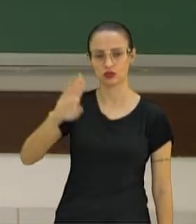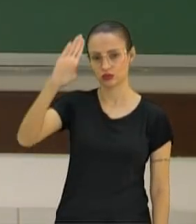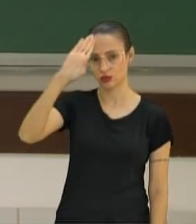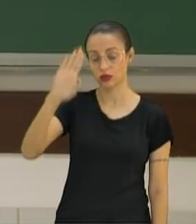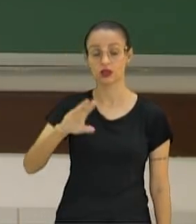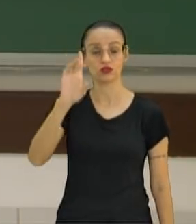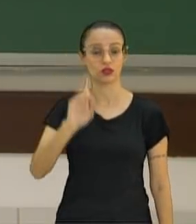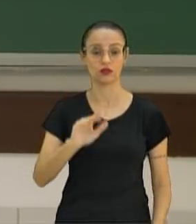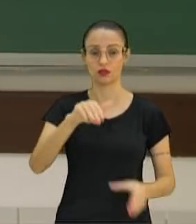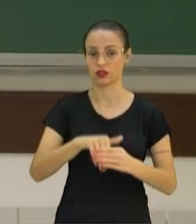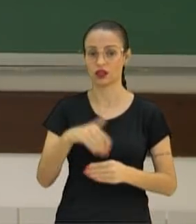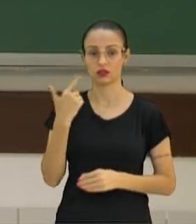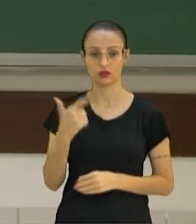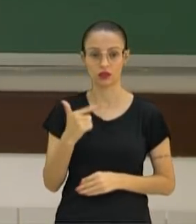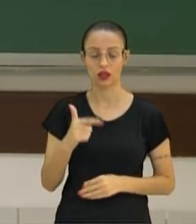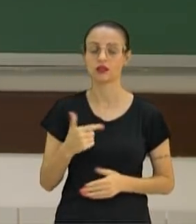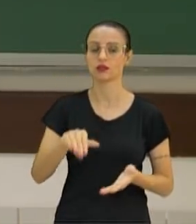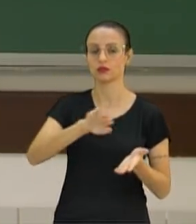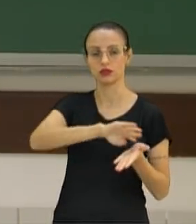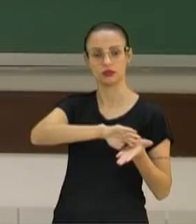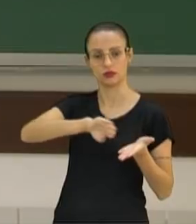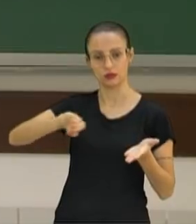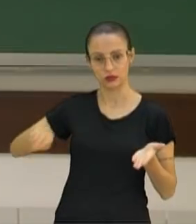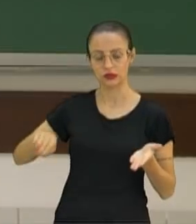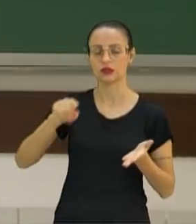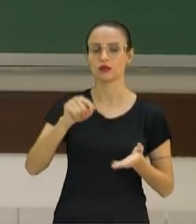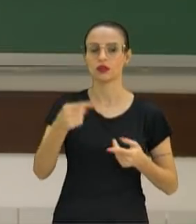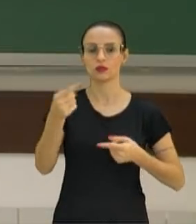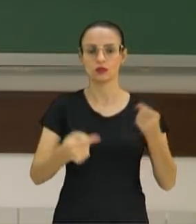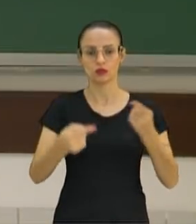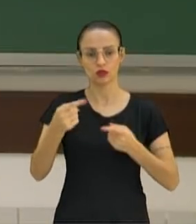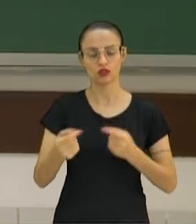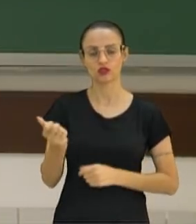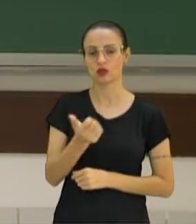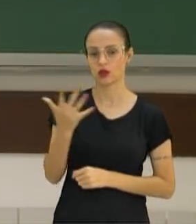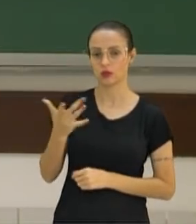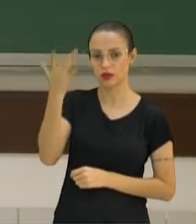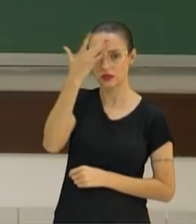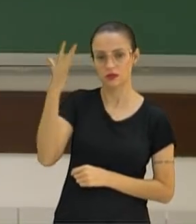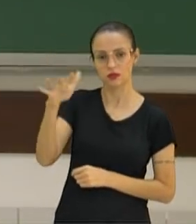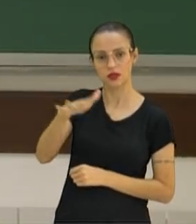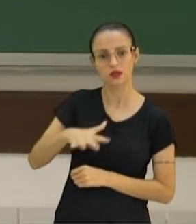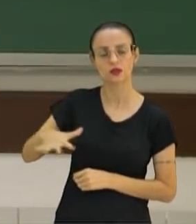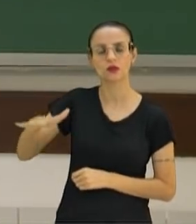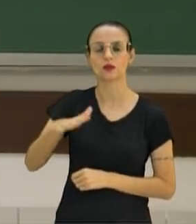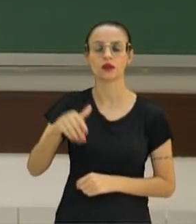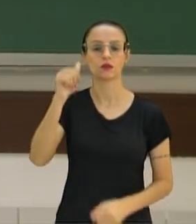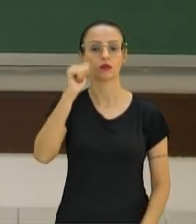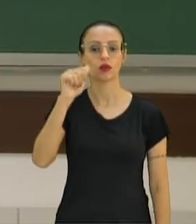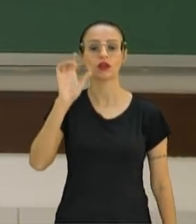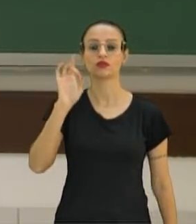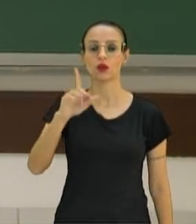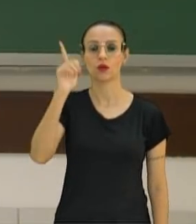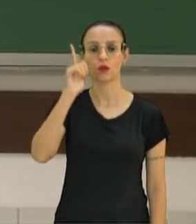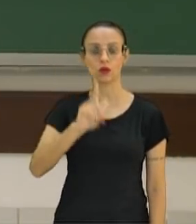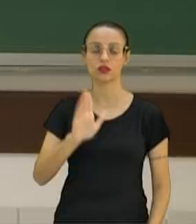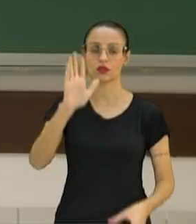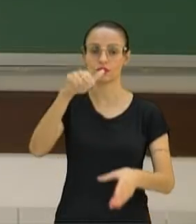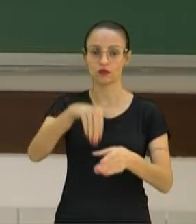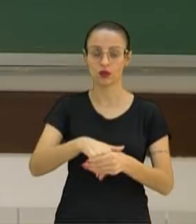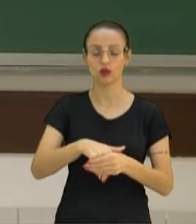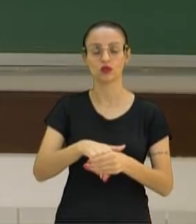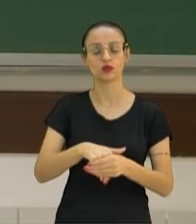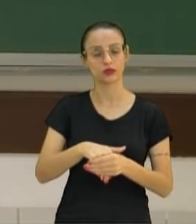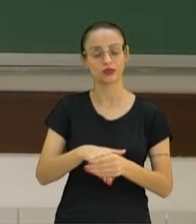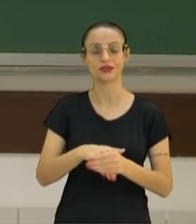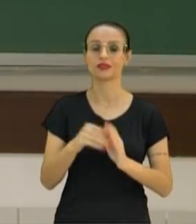votar. Então a gente percebe essa exclusão política feita com alguns segmentos da sociedade. As mulheres só vão conquistar o direito de voto na